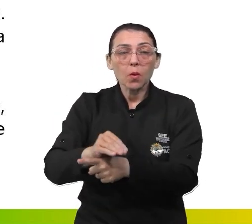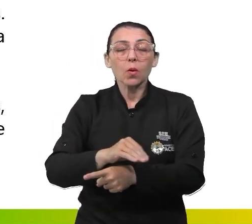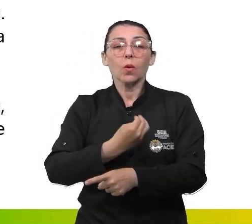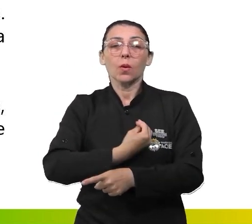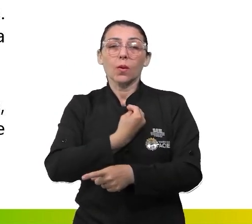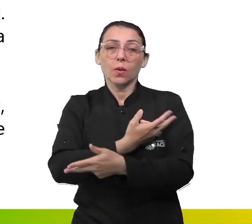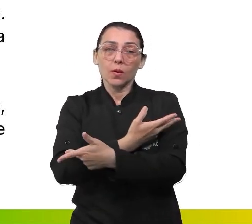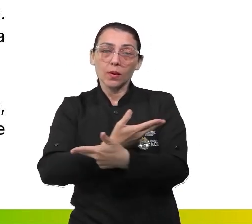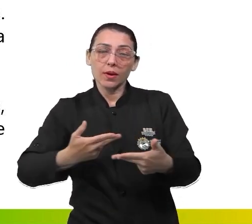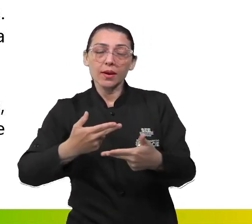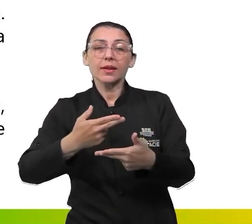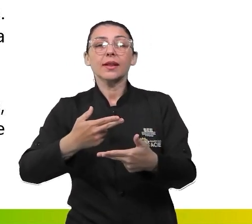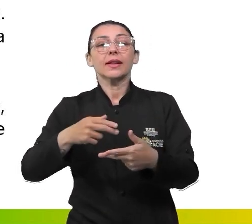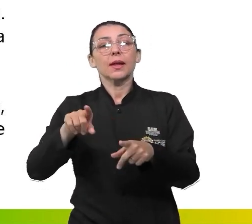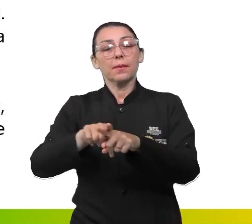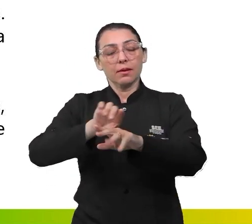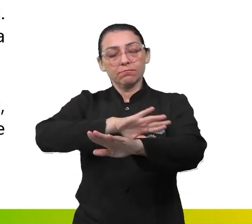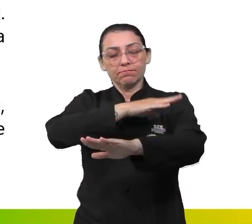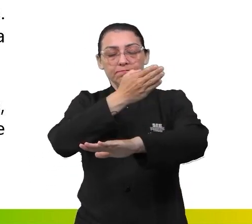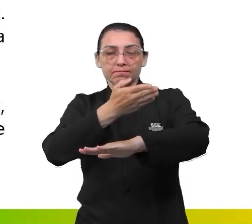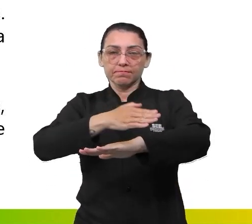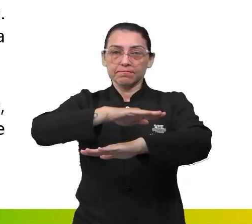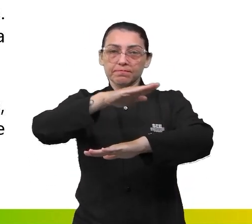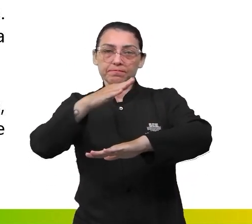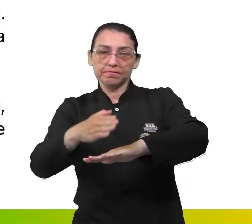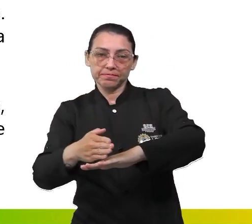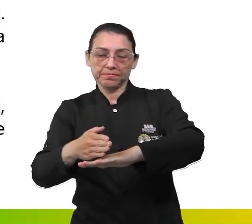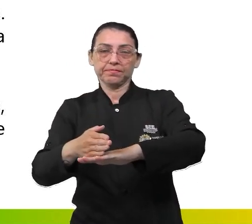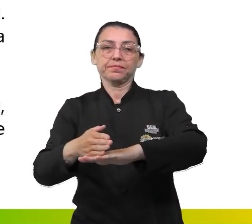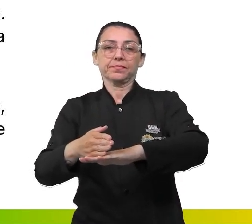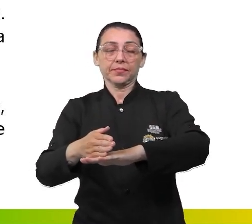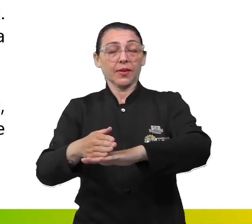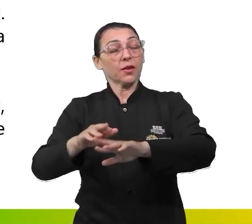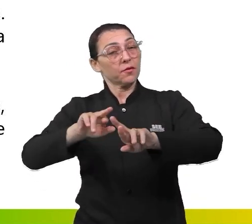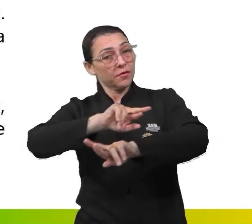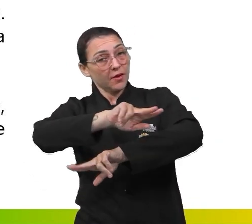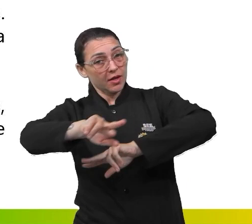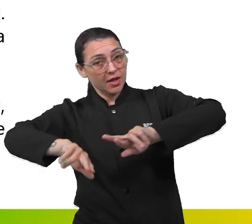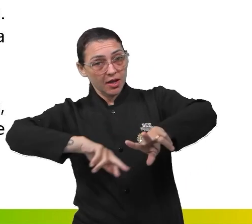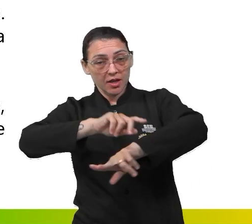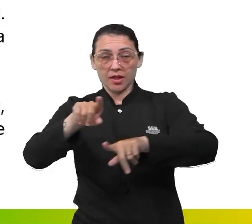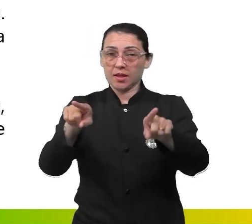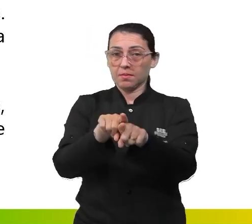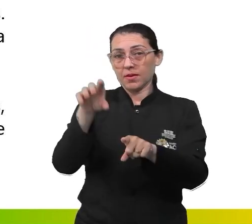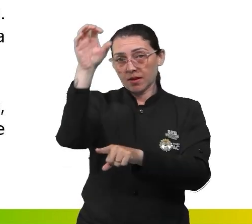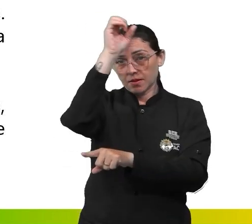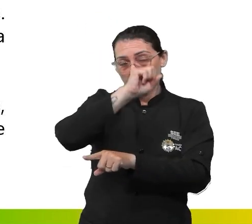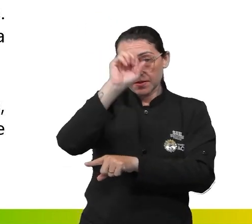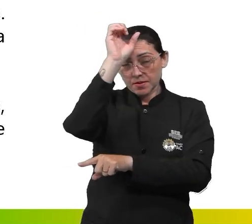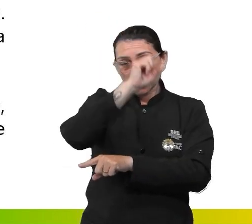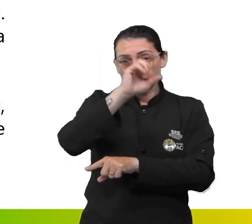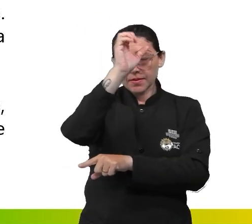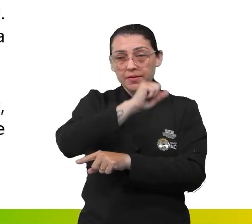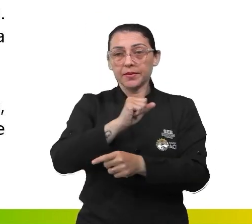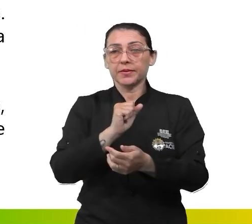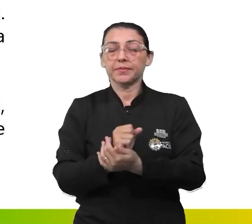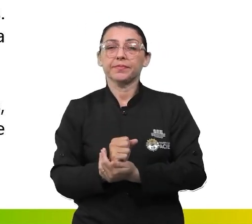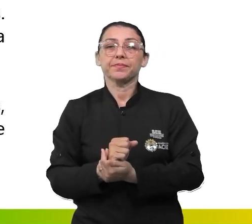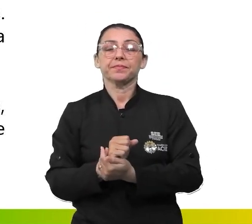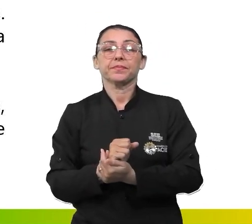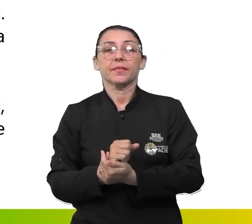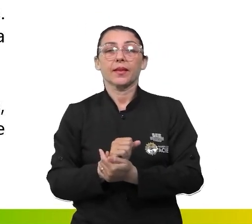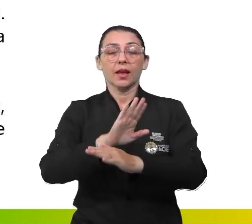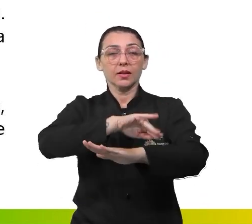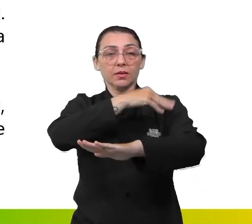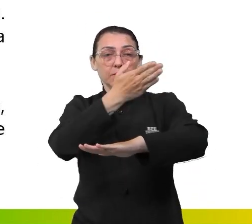aprendeu sobre o relevo, que no continente americano é bastante diversificado. A gente aprendeu também sobre as grandes cadeias